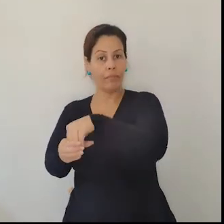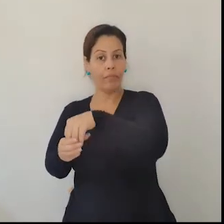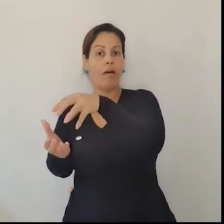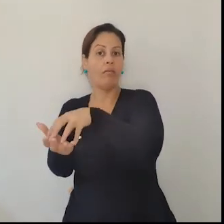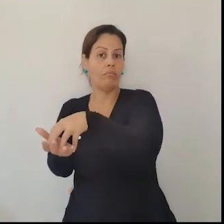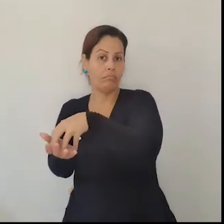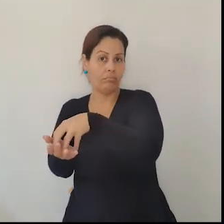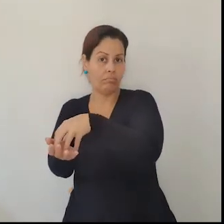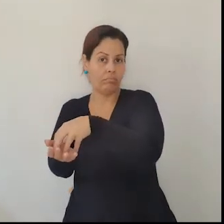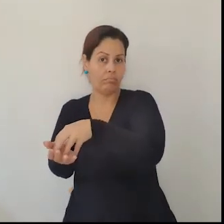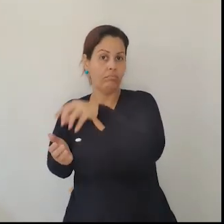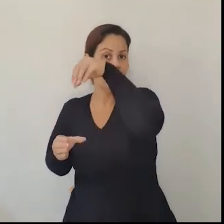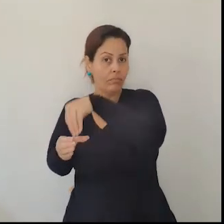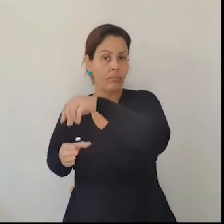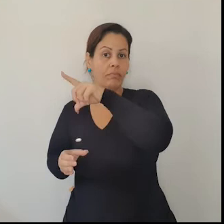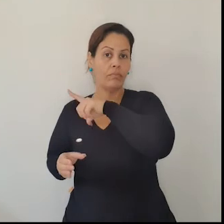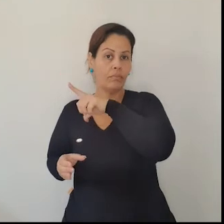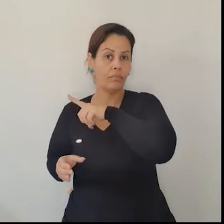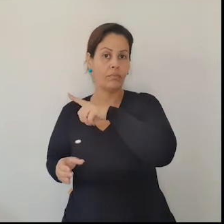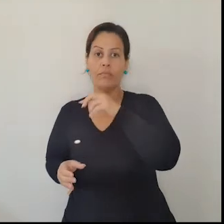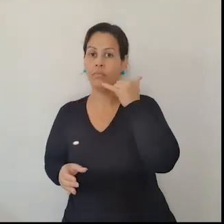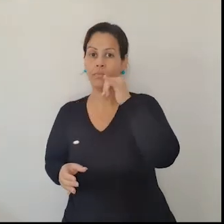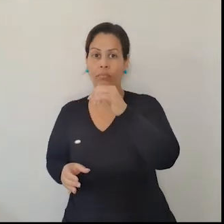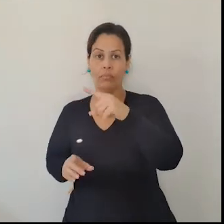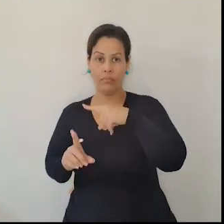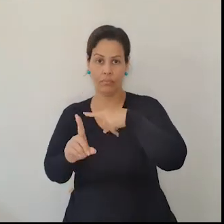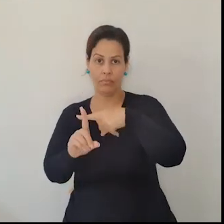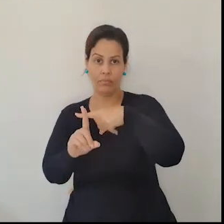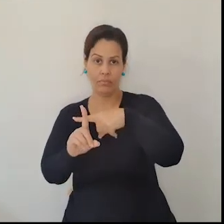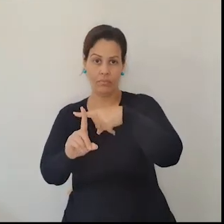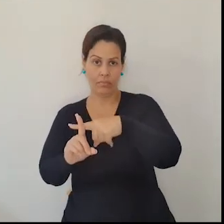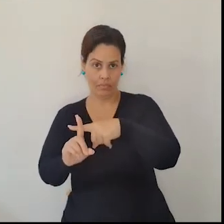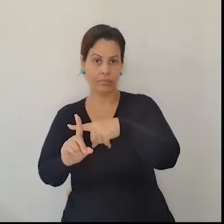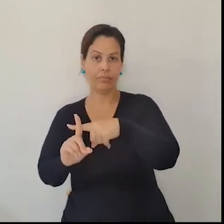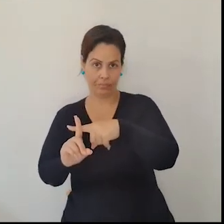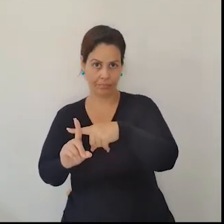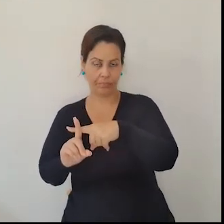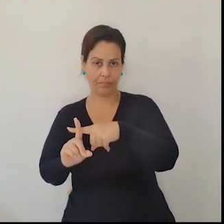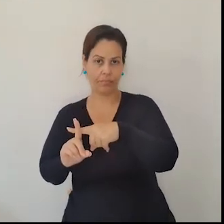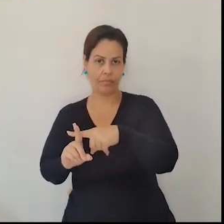o modelo de Thomson foi inseridos